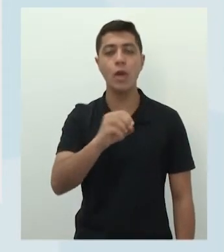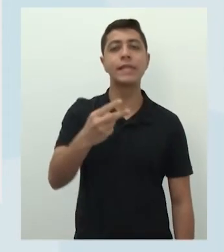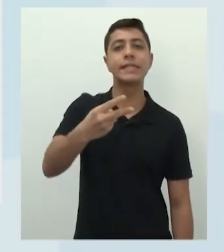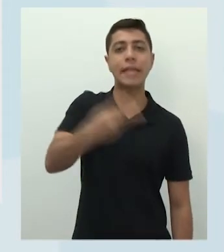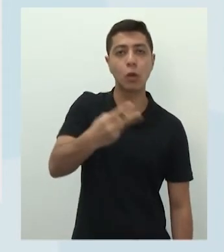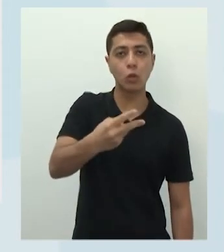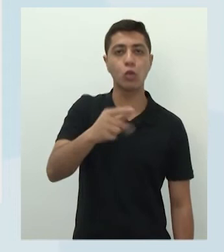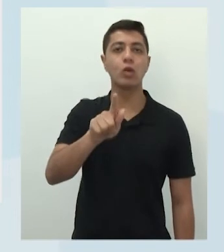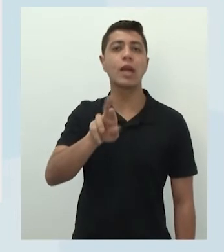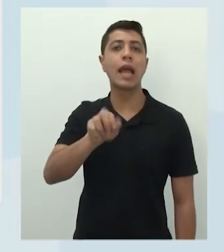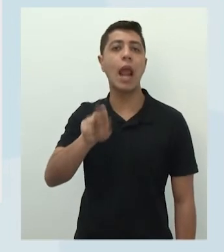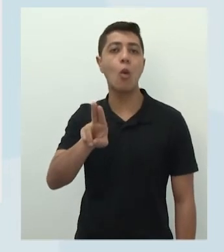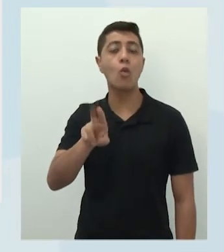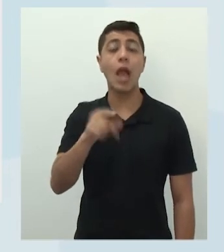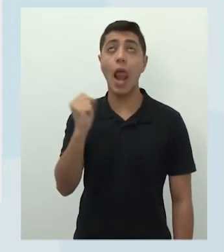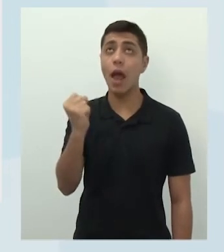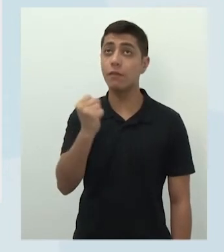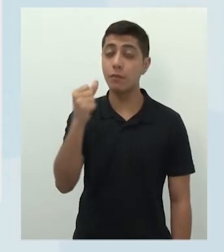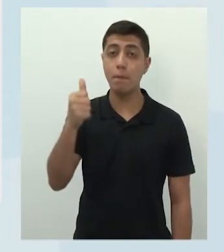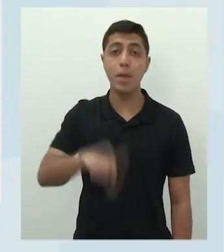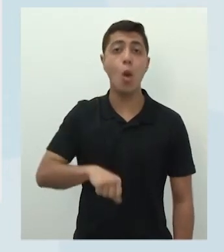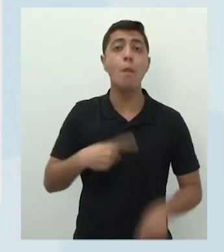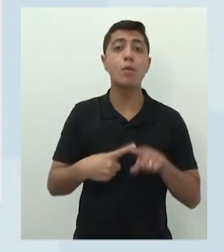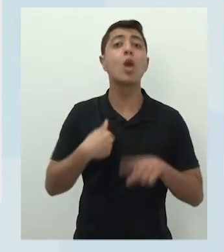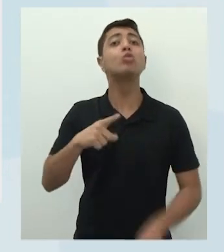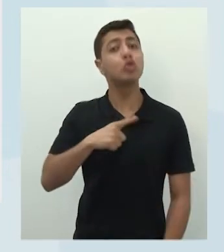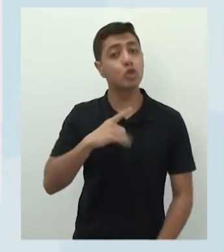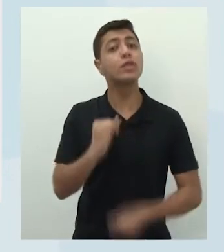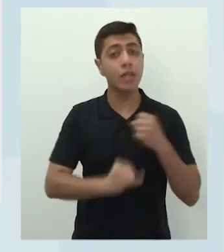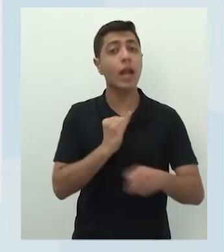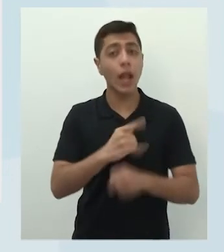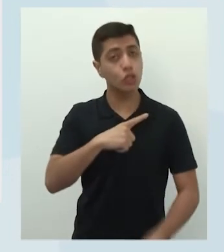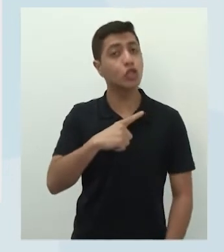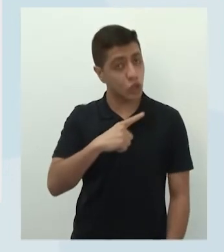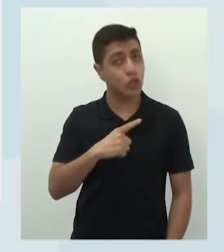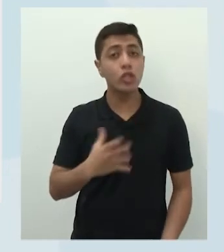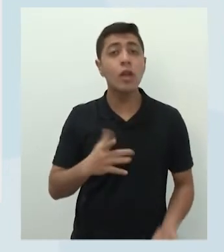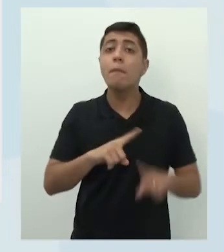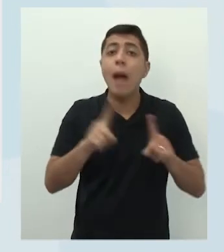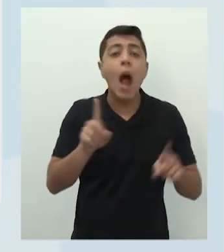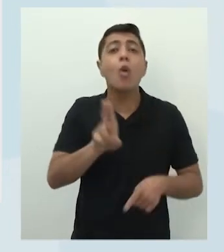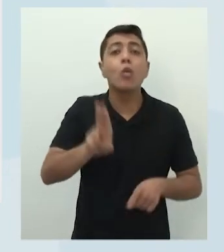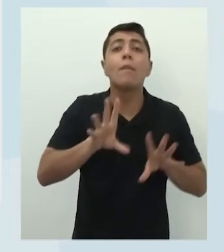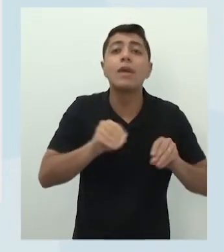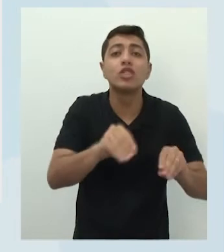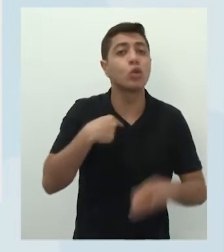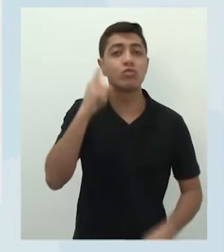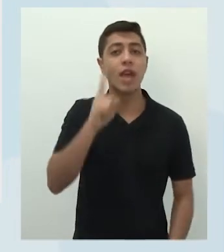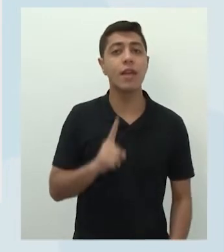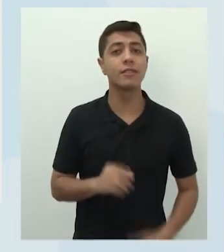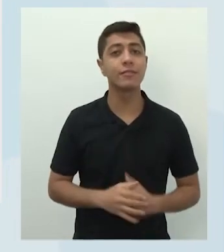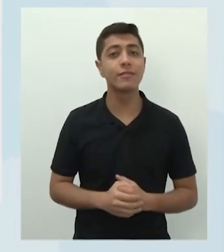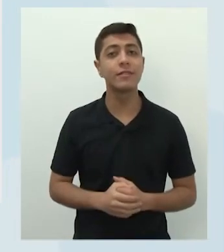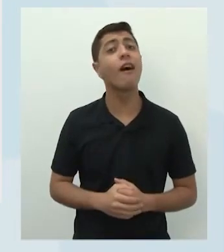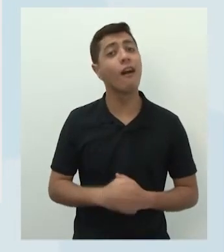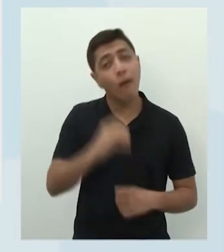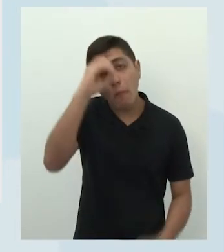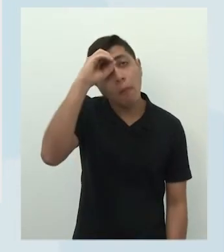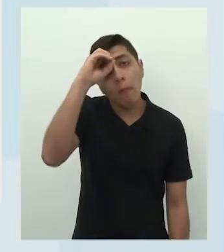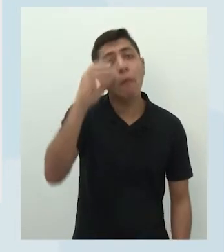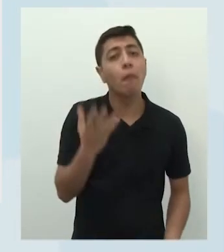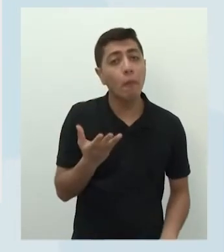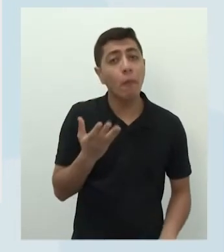de 80% das vezes no conteúdo da internet. Tá? Estou caminhando para falar de vocês, deixa eu explicar, de